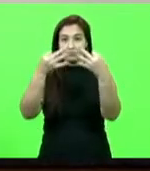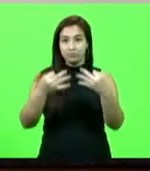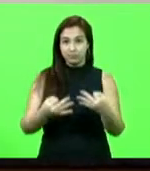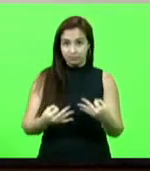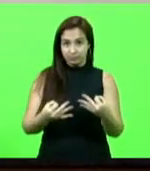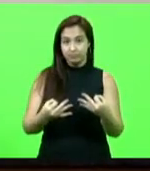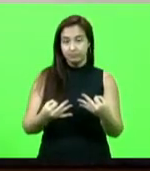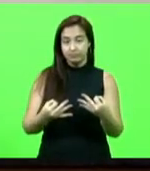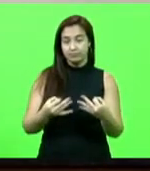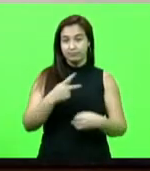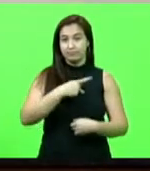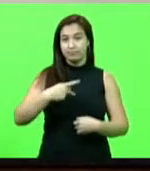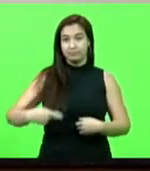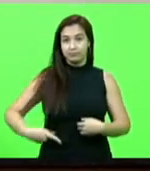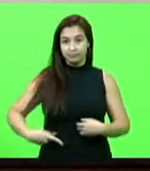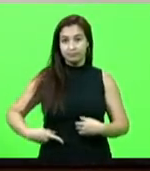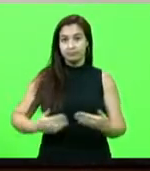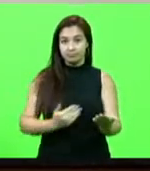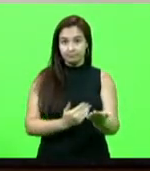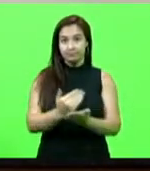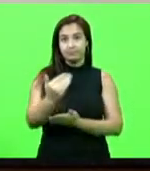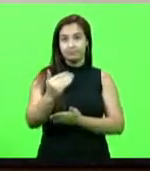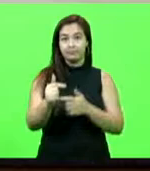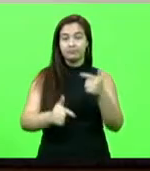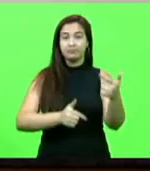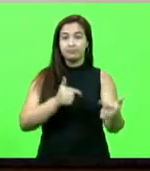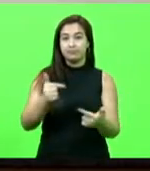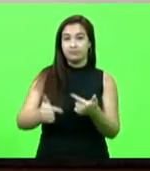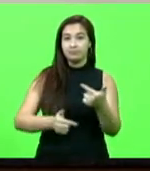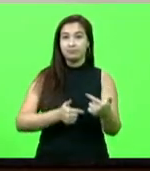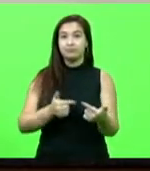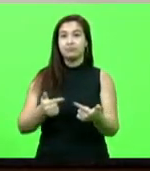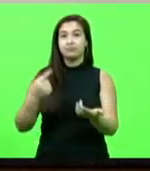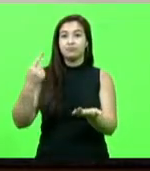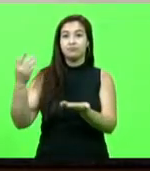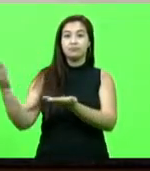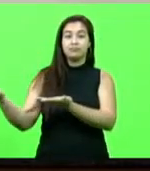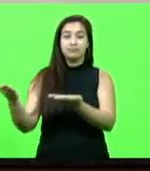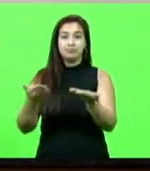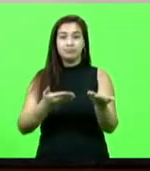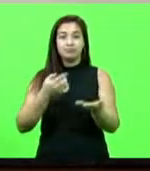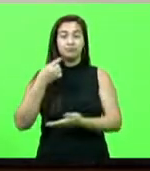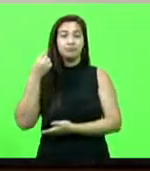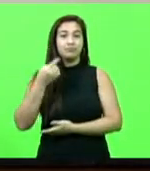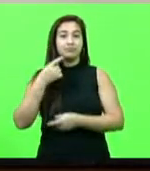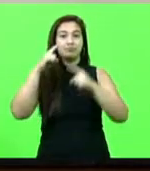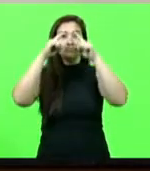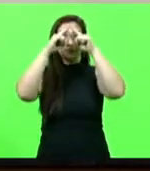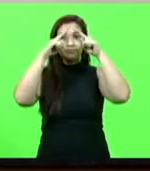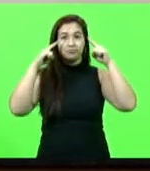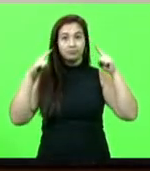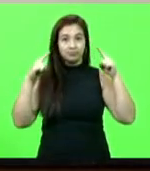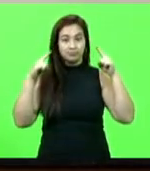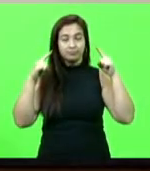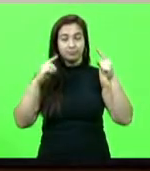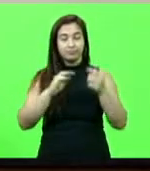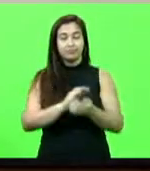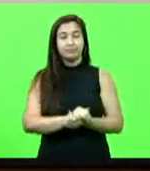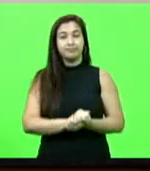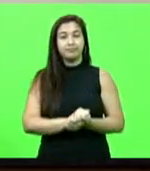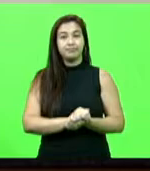o senhor presidente declarou abertos os trabalhos e convidou o senhor deputado Neudir Saret, para, como